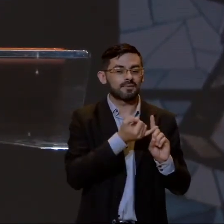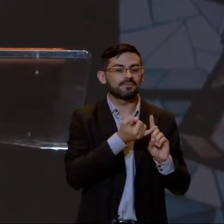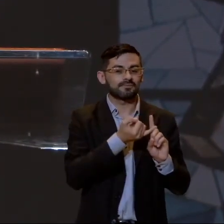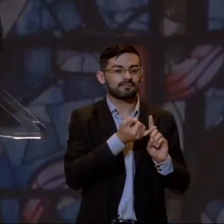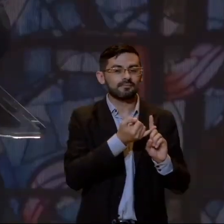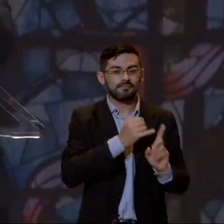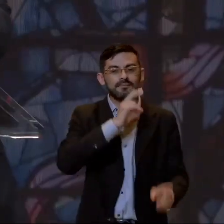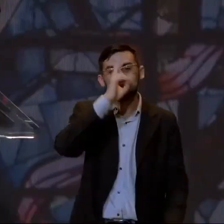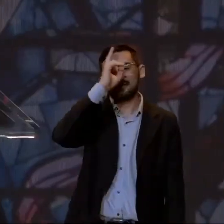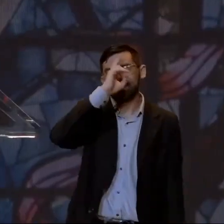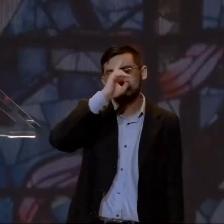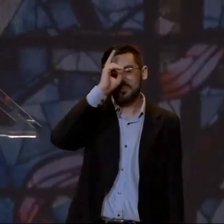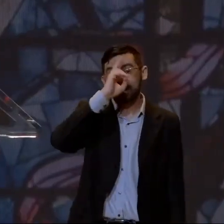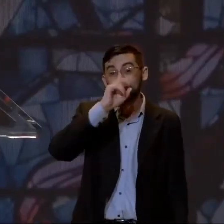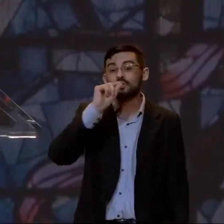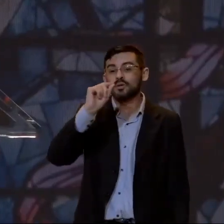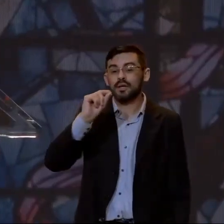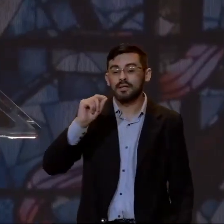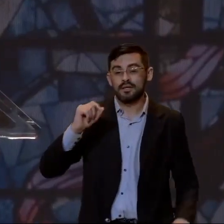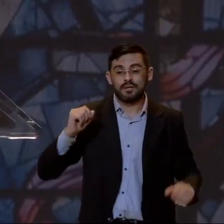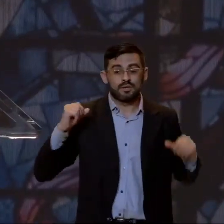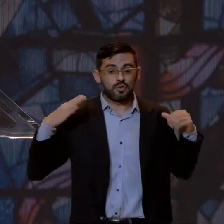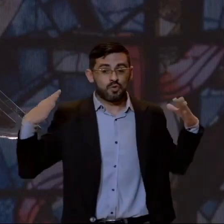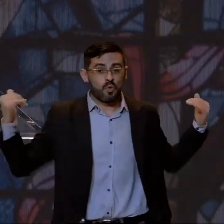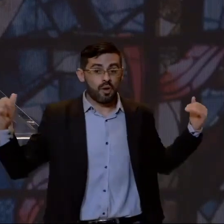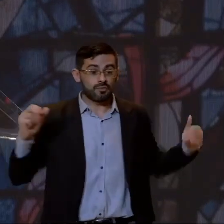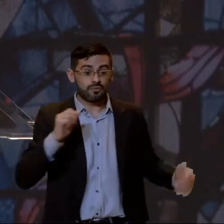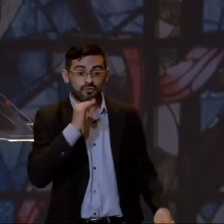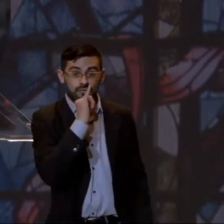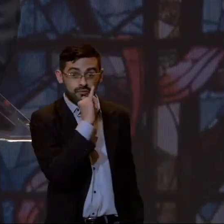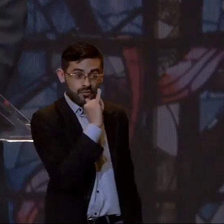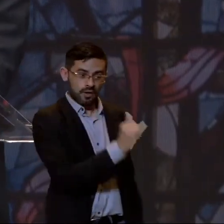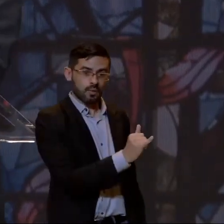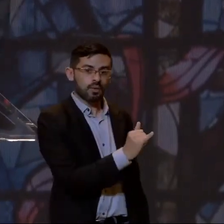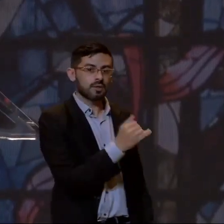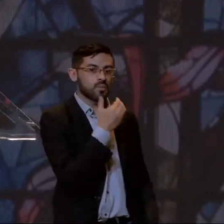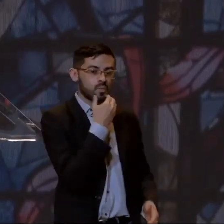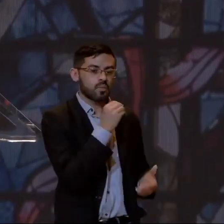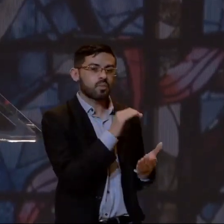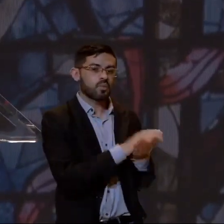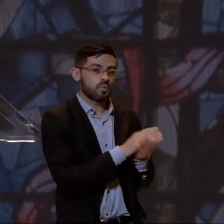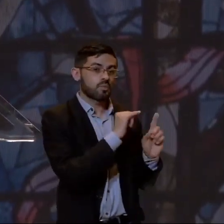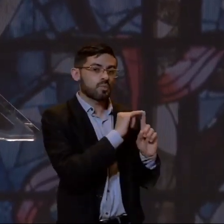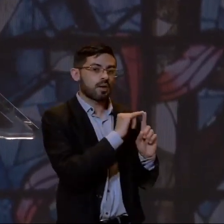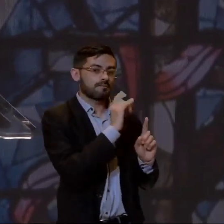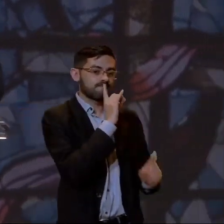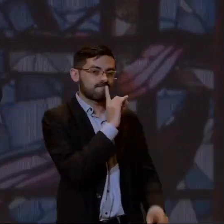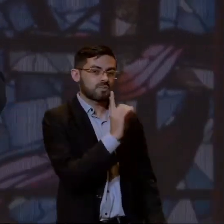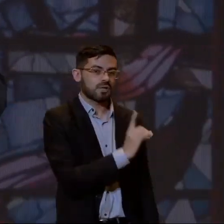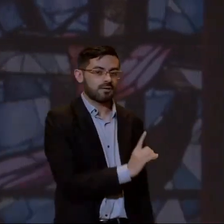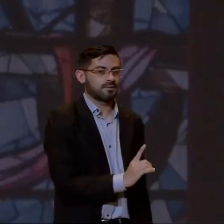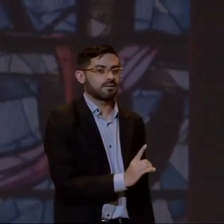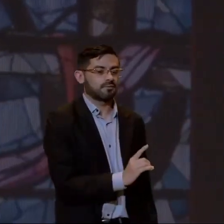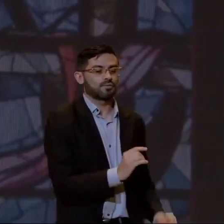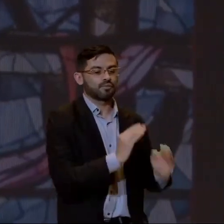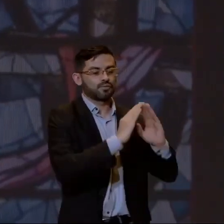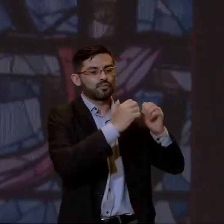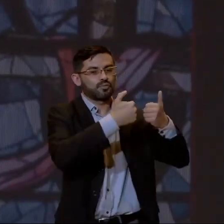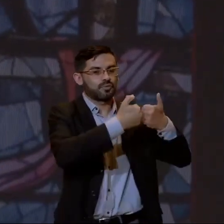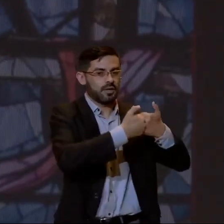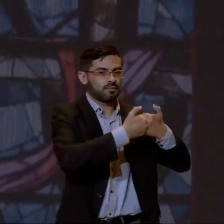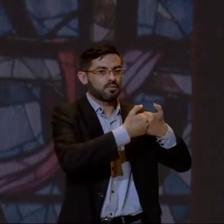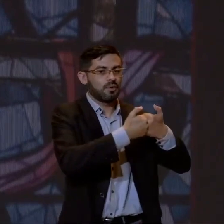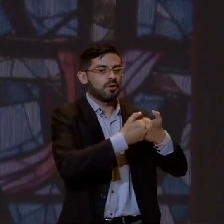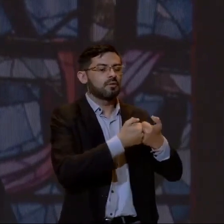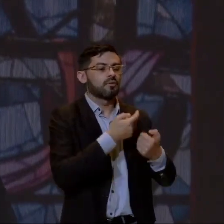Isabel lembrava do que o anjo disse para o seu marido, porque o anjo apareceu para Zacarias lá no templo e disse: